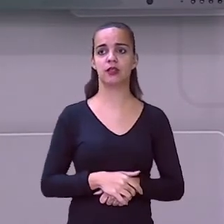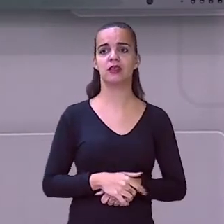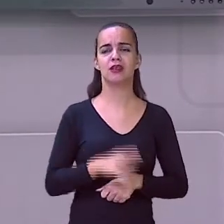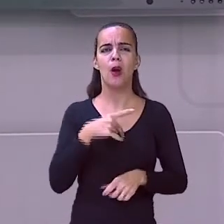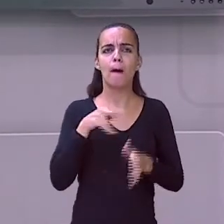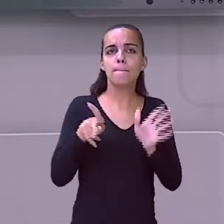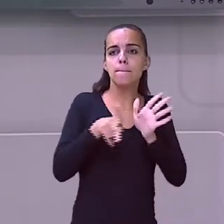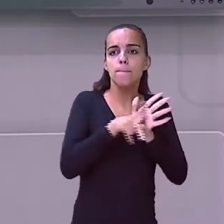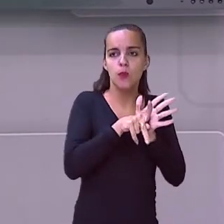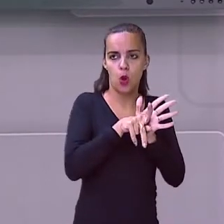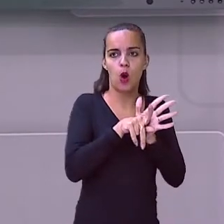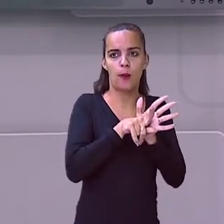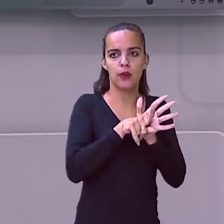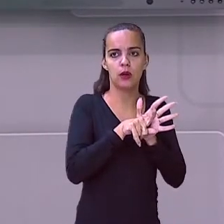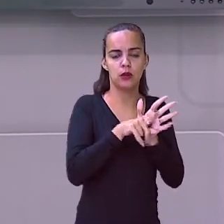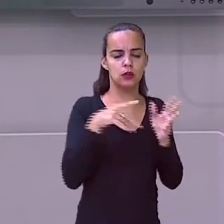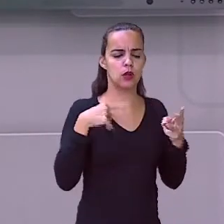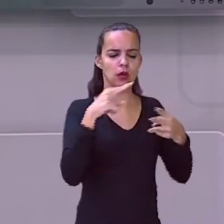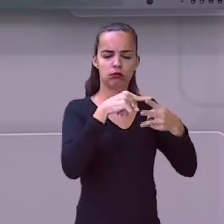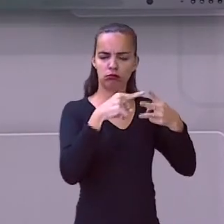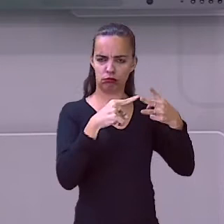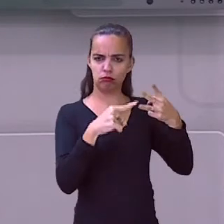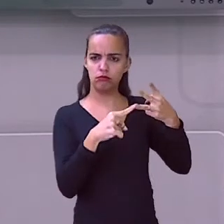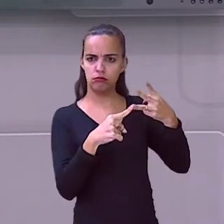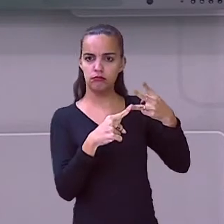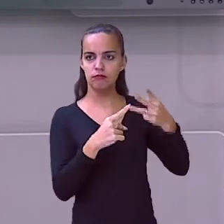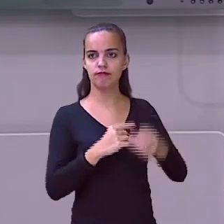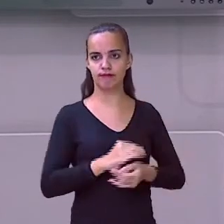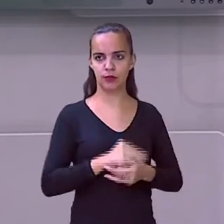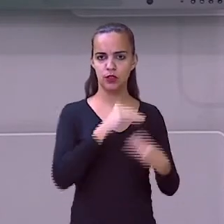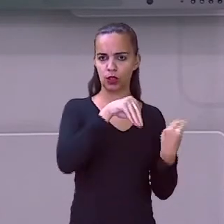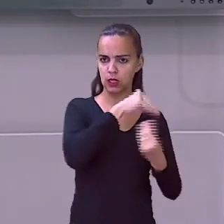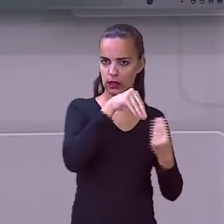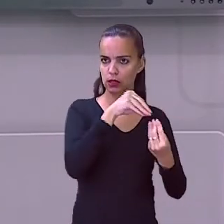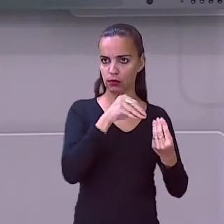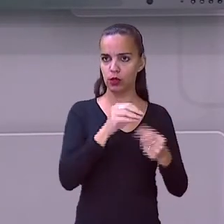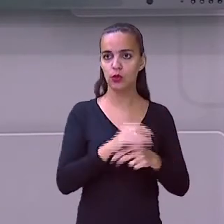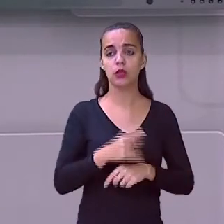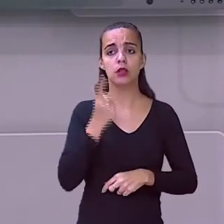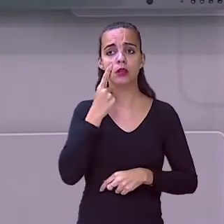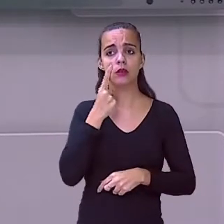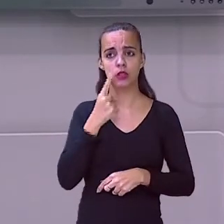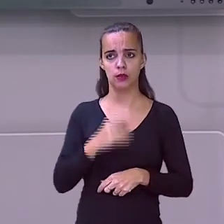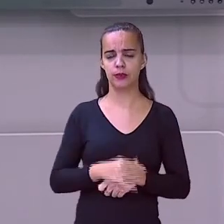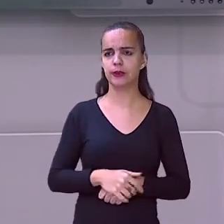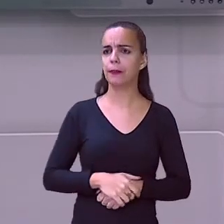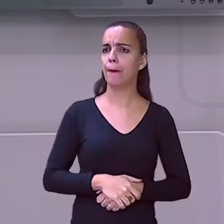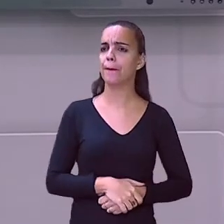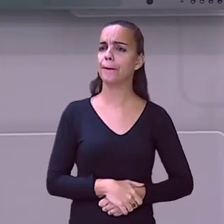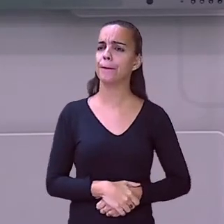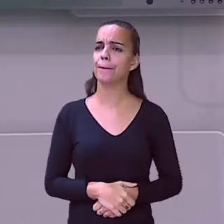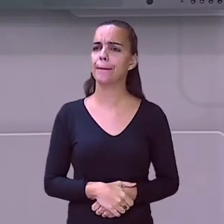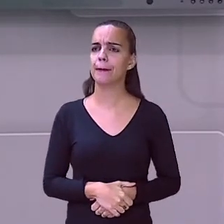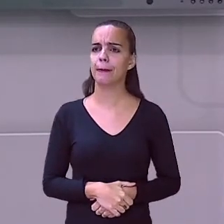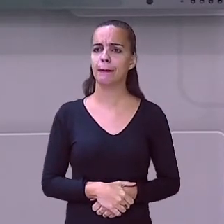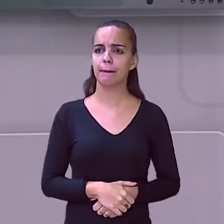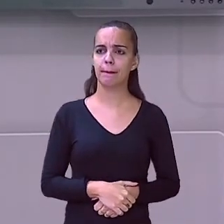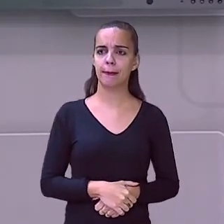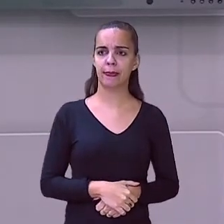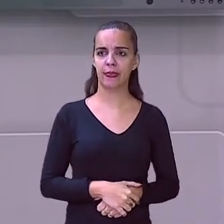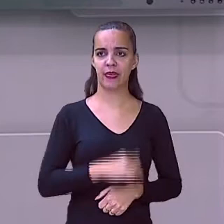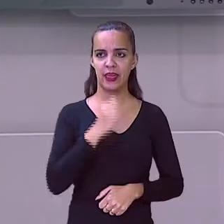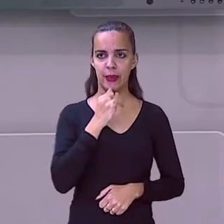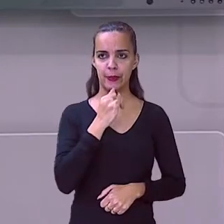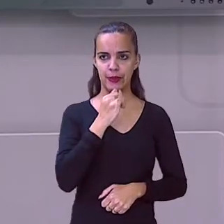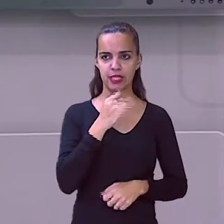propriedades específicas dos componentes daquela mistura. Ótimo. Então, suponhamos que